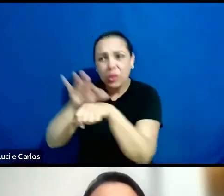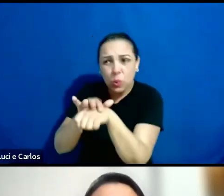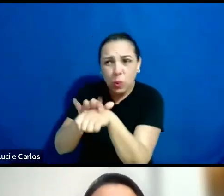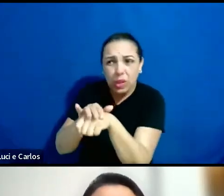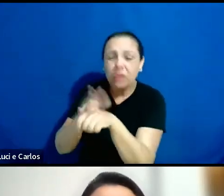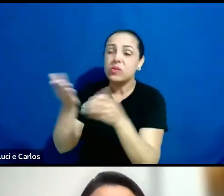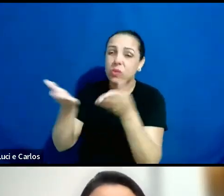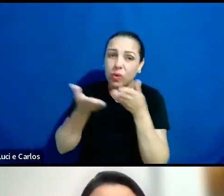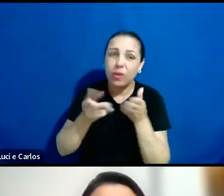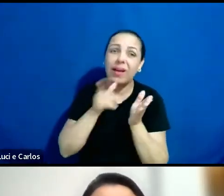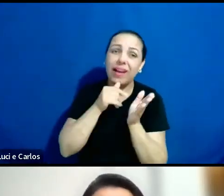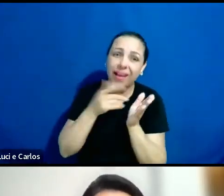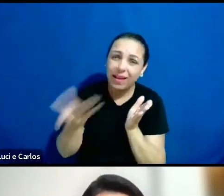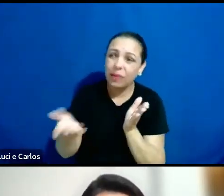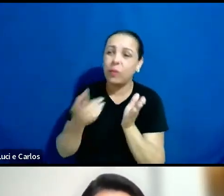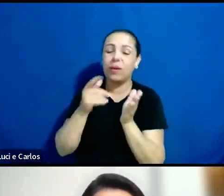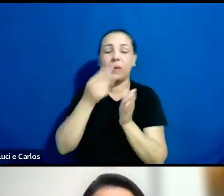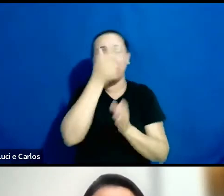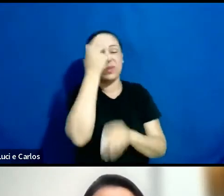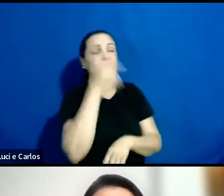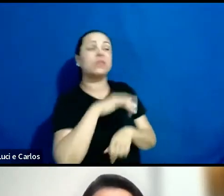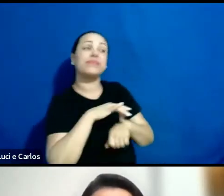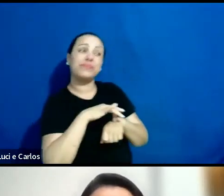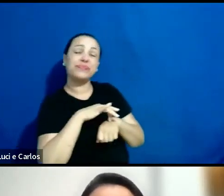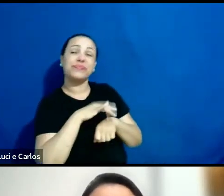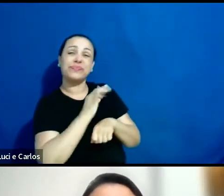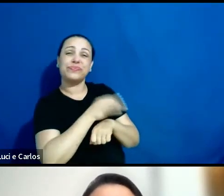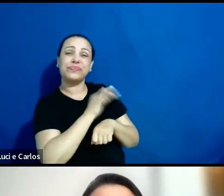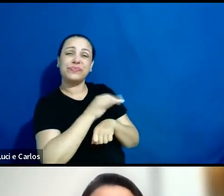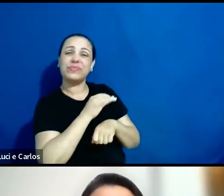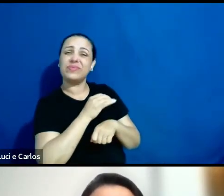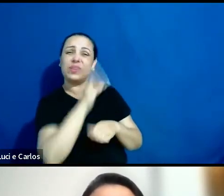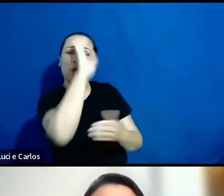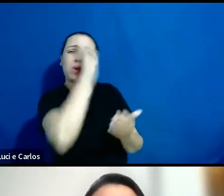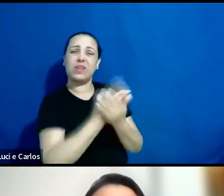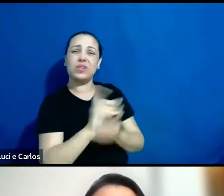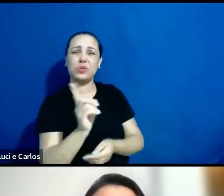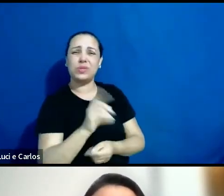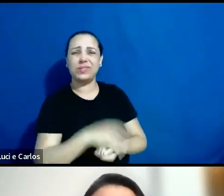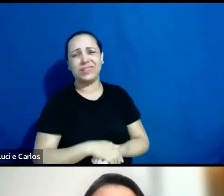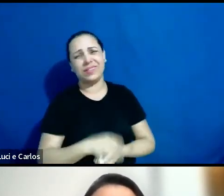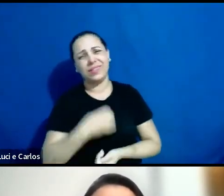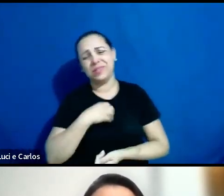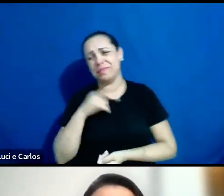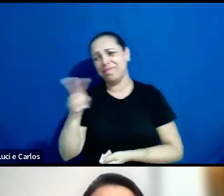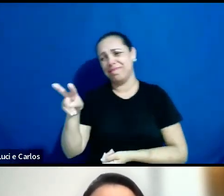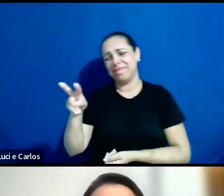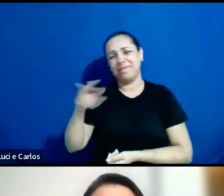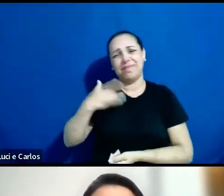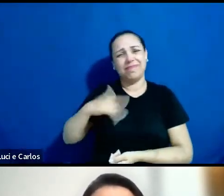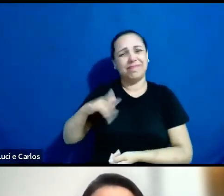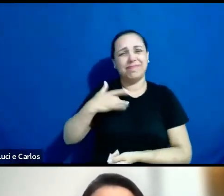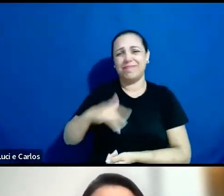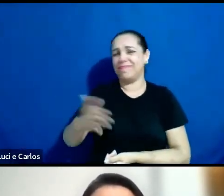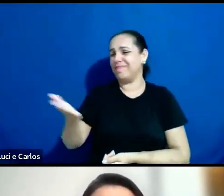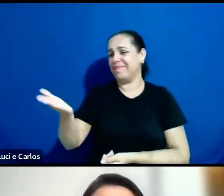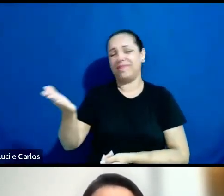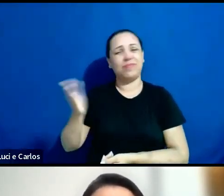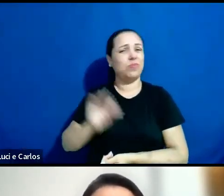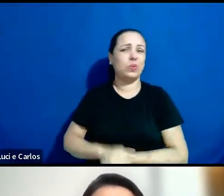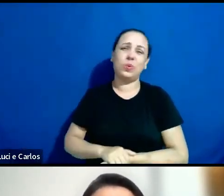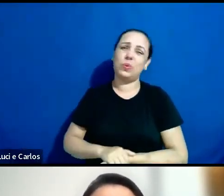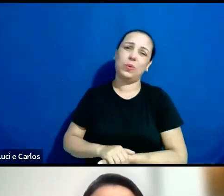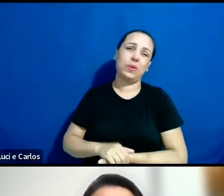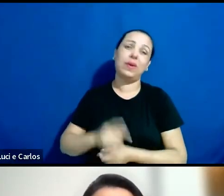da água e elas não dão importância. Ou então não dá importância pela qualidade da água, né? Então, eu sou